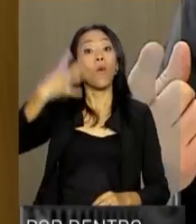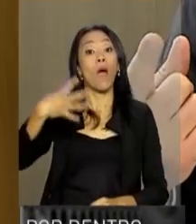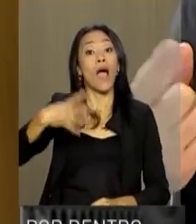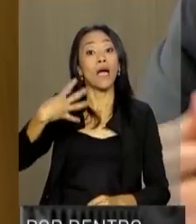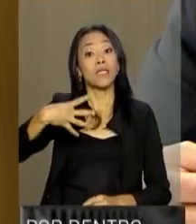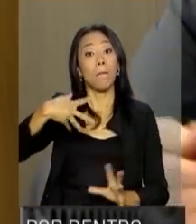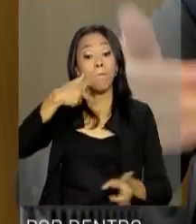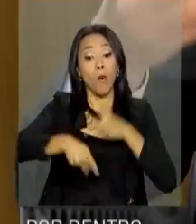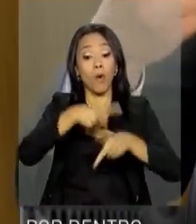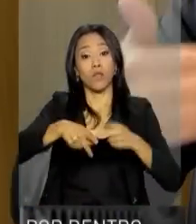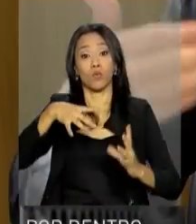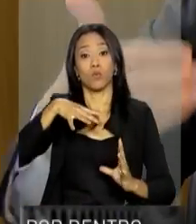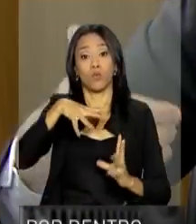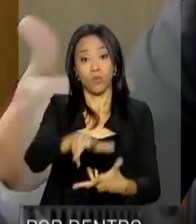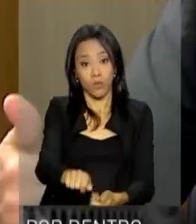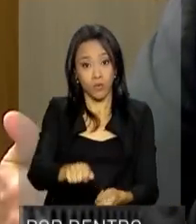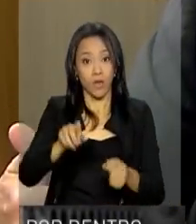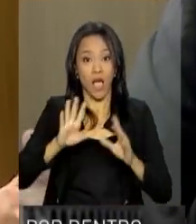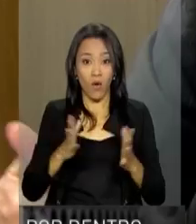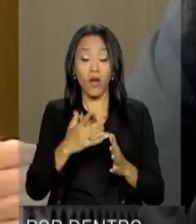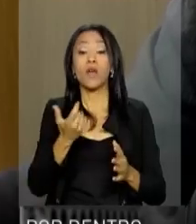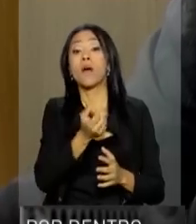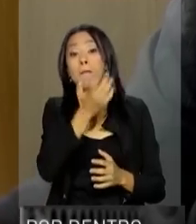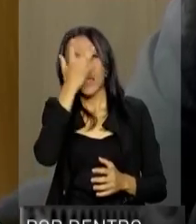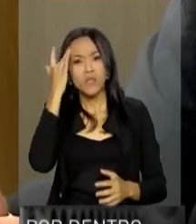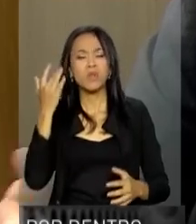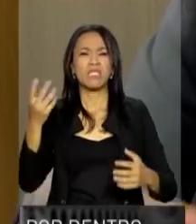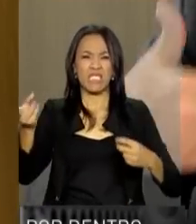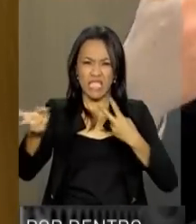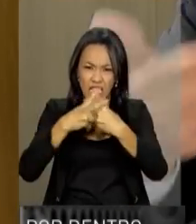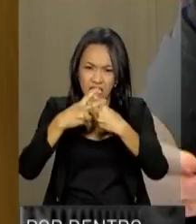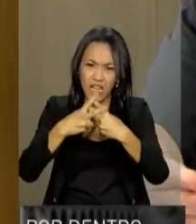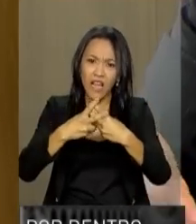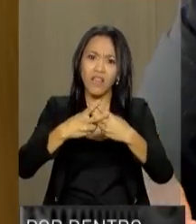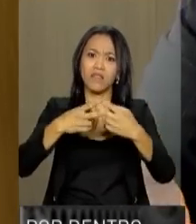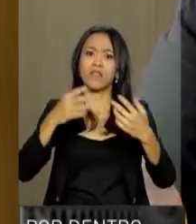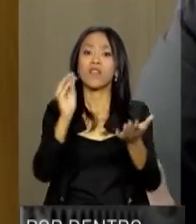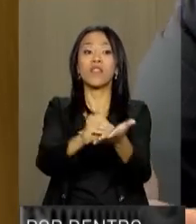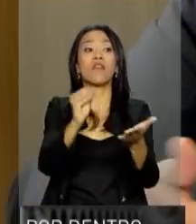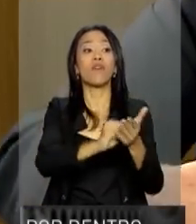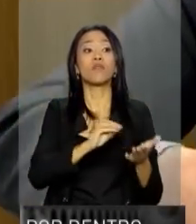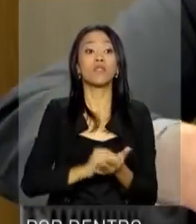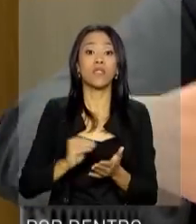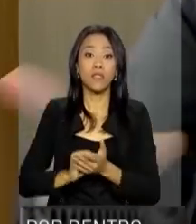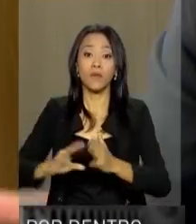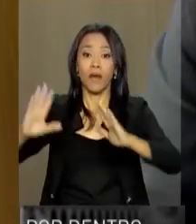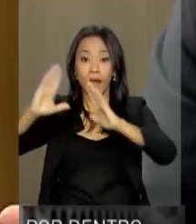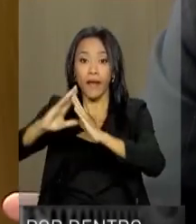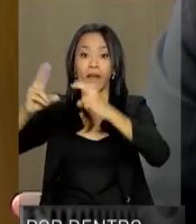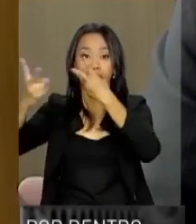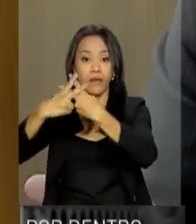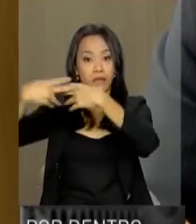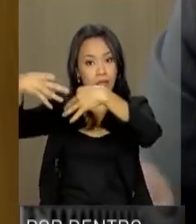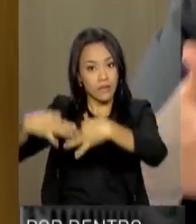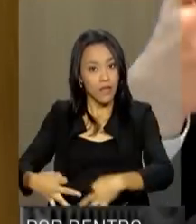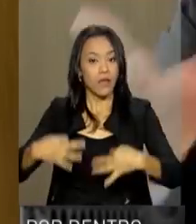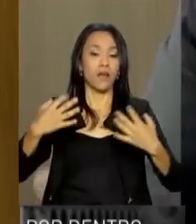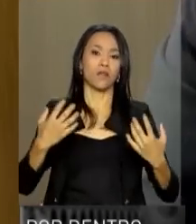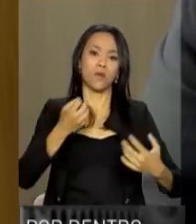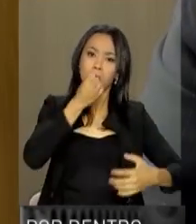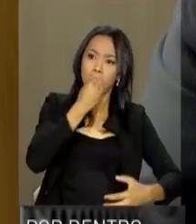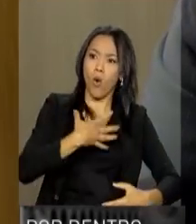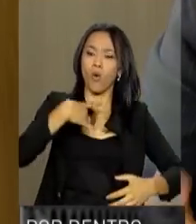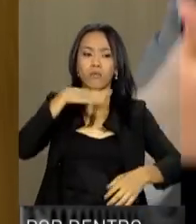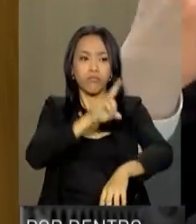mundo é outra coisa agora o índice de encarceramento do brasil é pequeno falta em presídios adequados presídios em boas condições com um